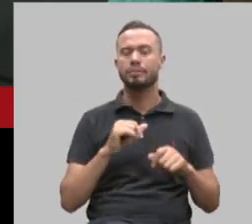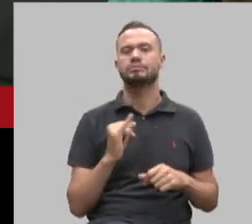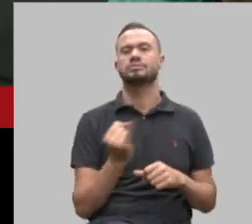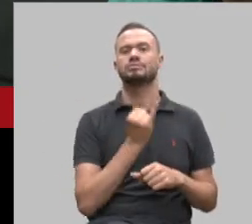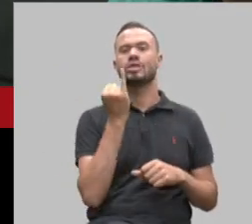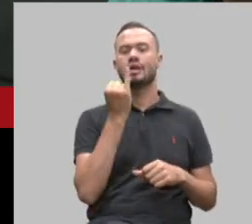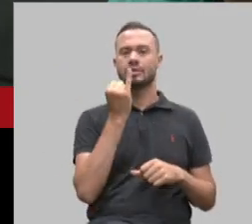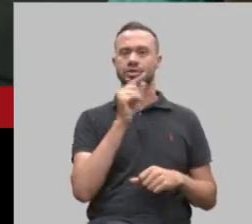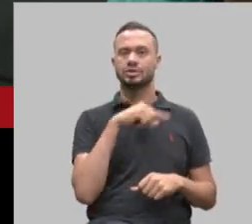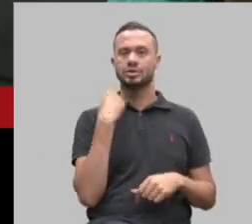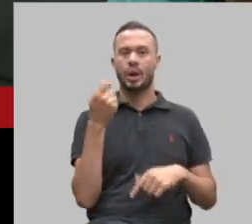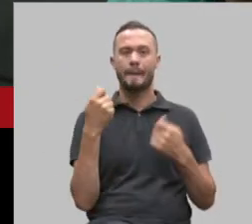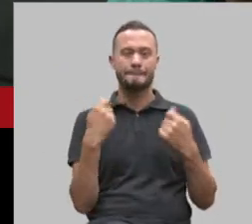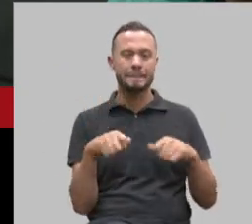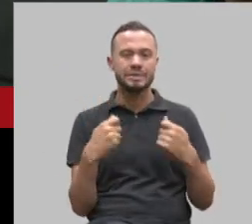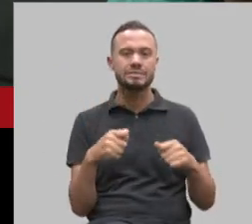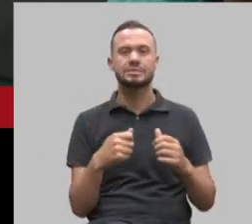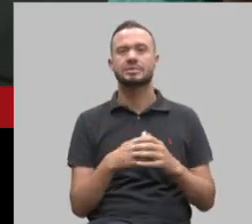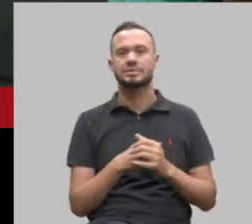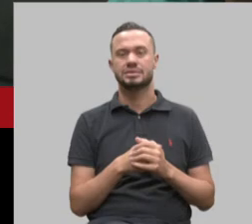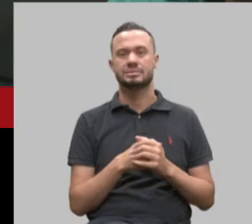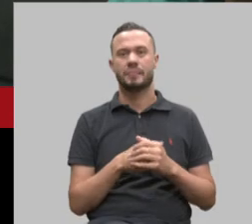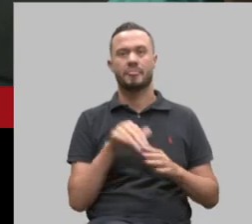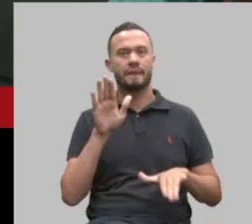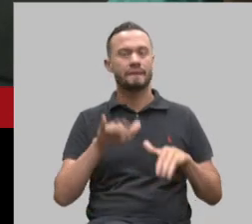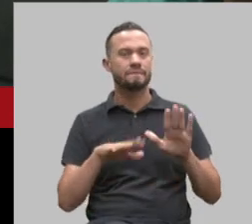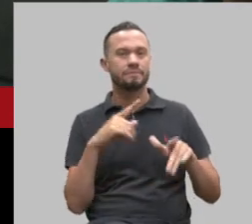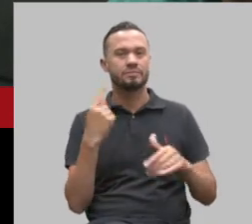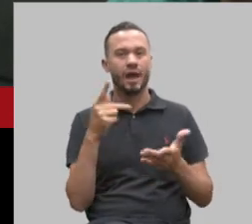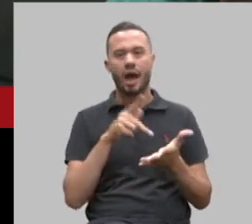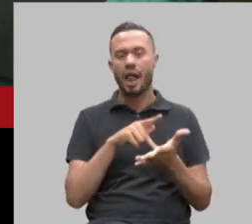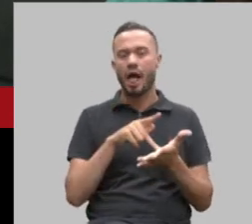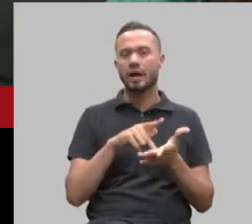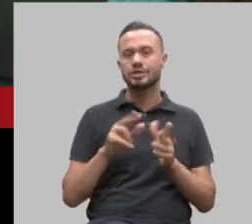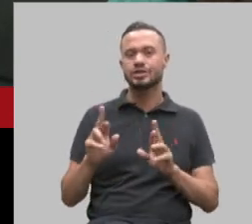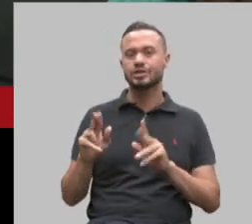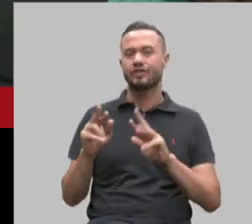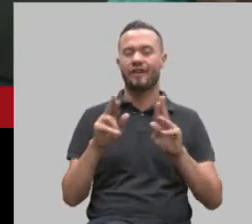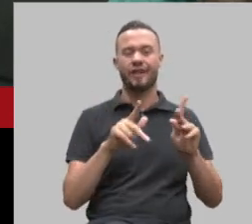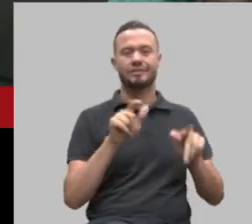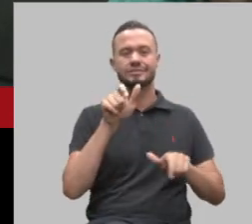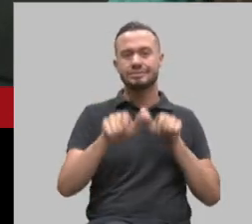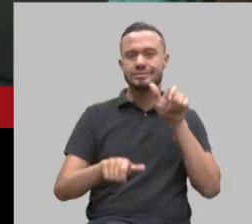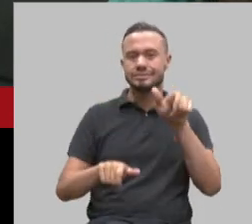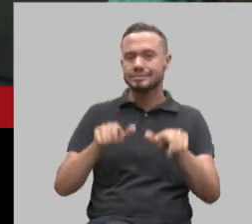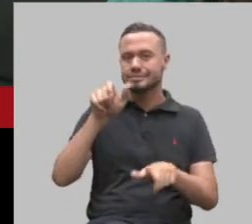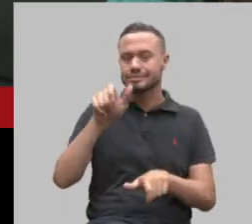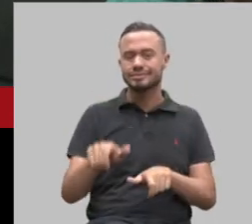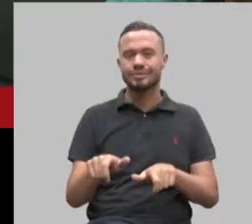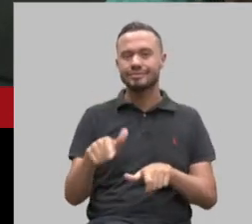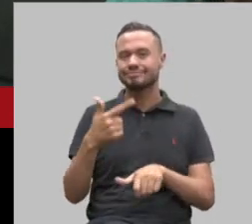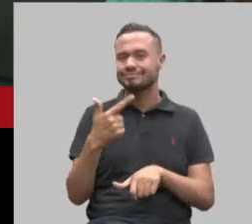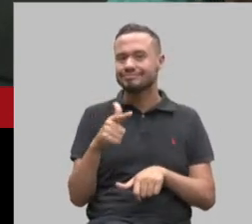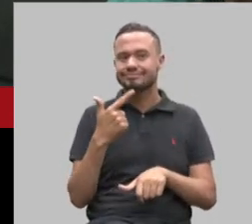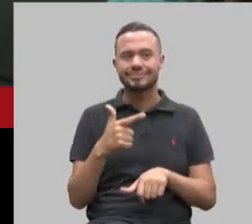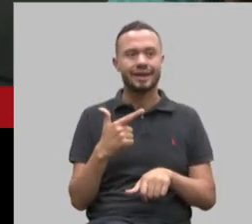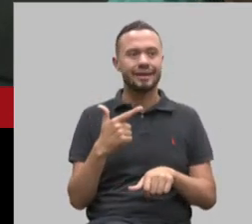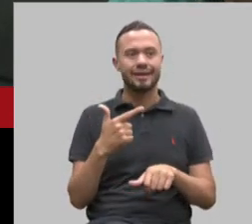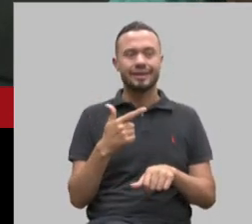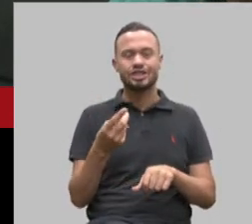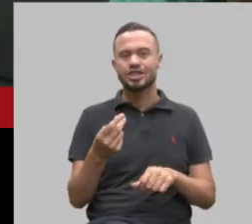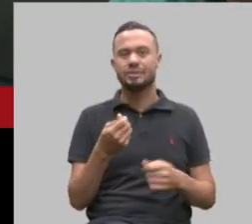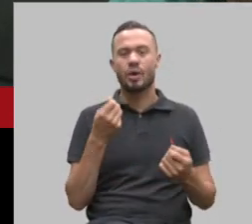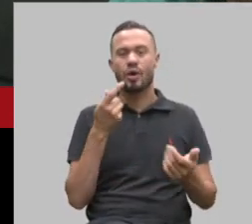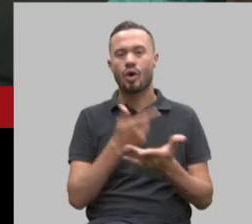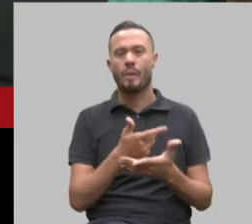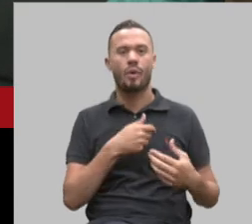precisamos muito disso talvez a nossa realidade seja diferente da pessoas que não tem a condição de comprar o uniforme que não tem a